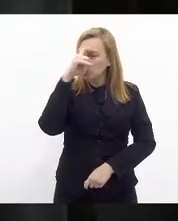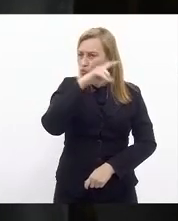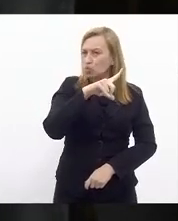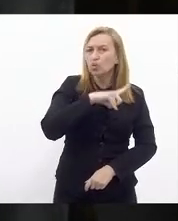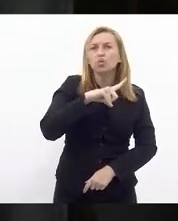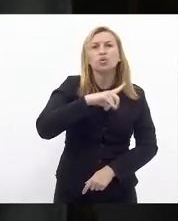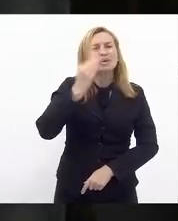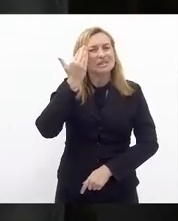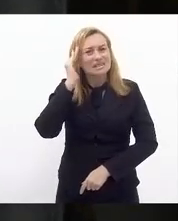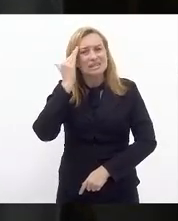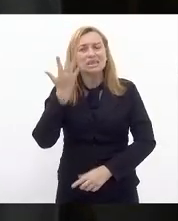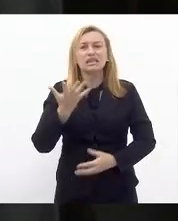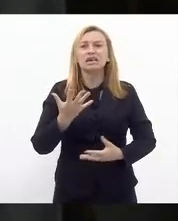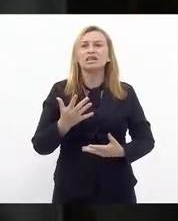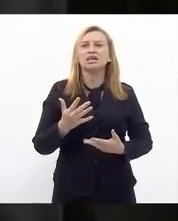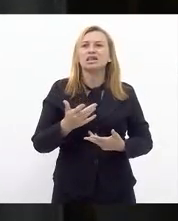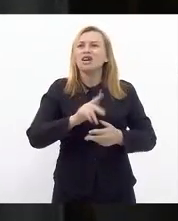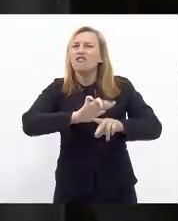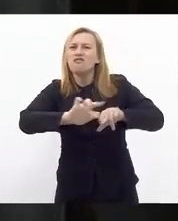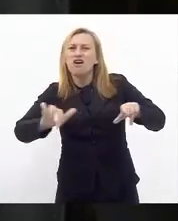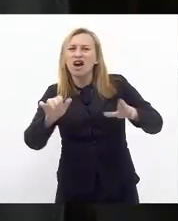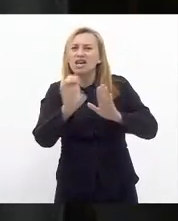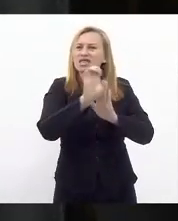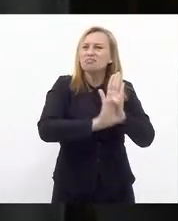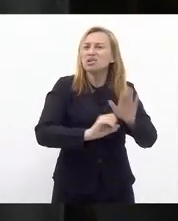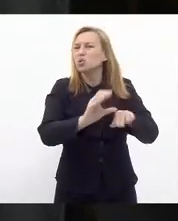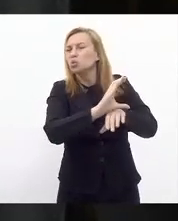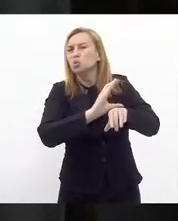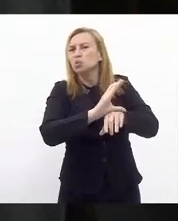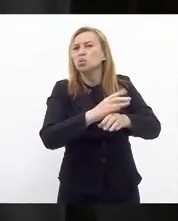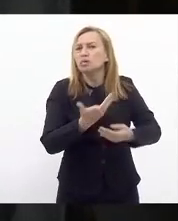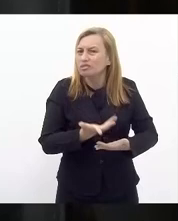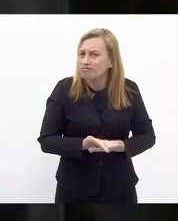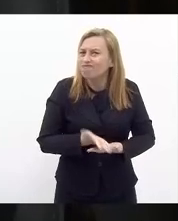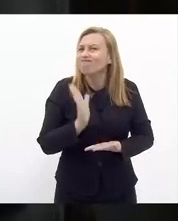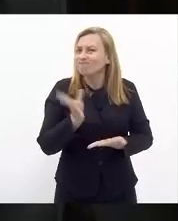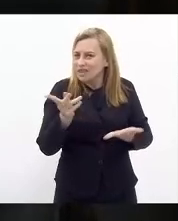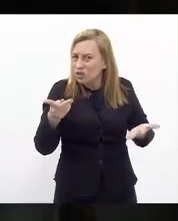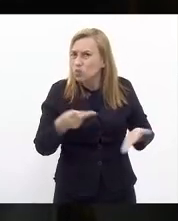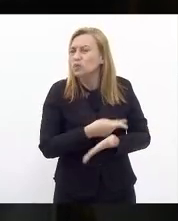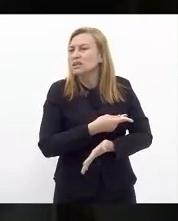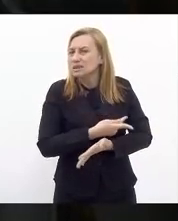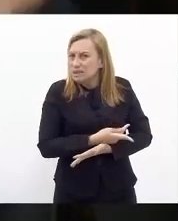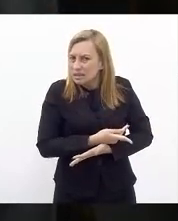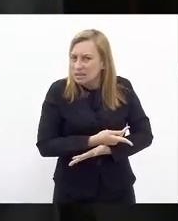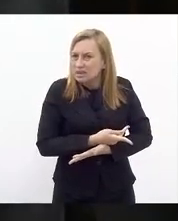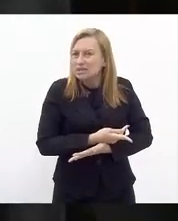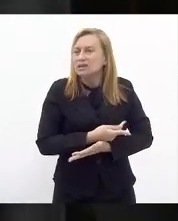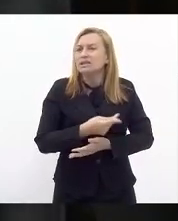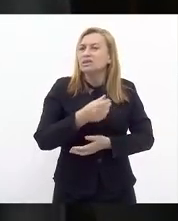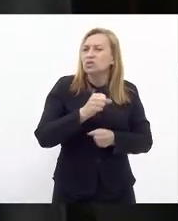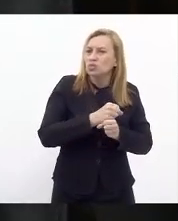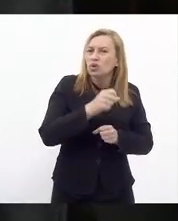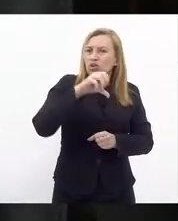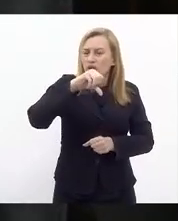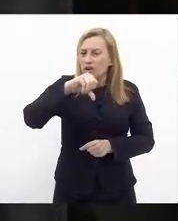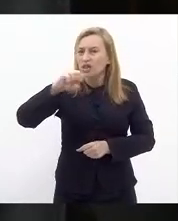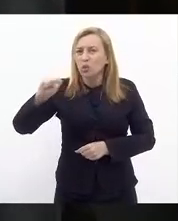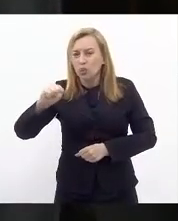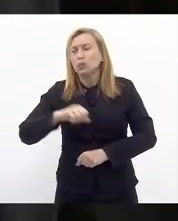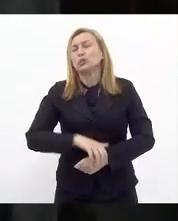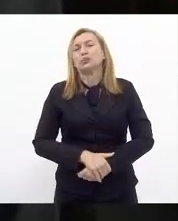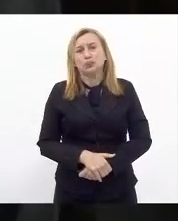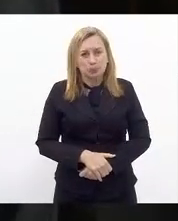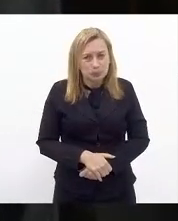de entender então três emendas constitucionais que já aconteceram desde 98